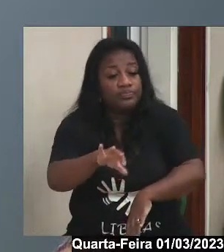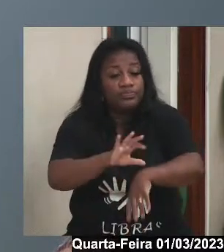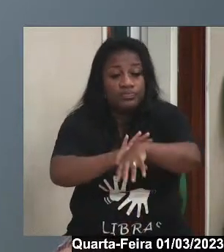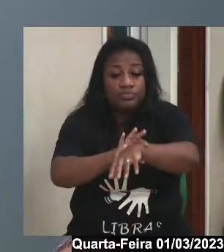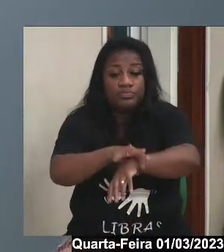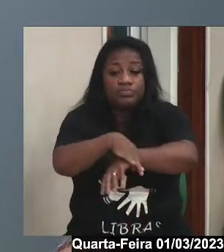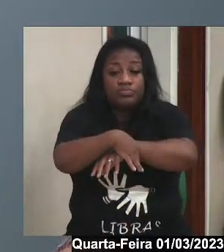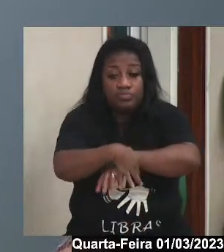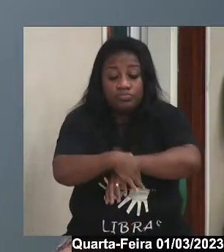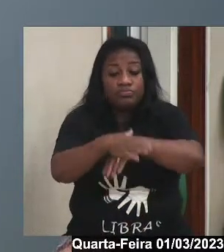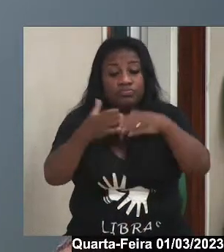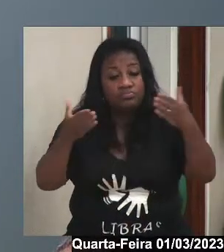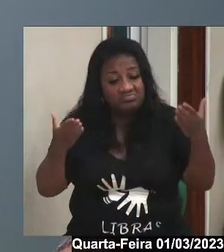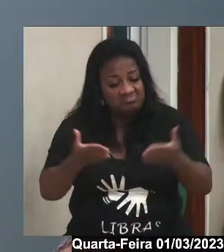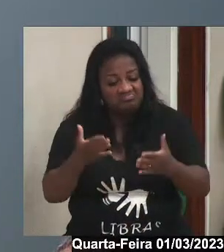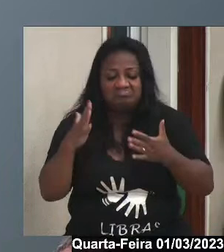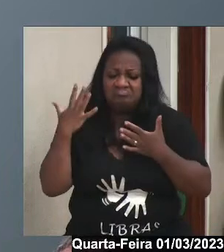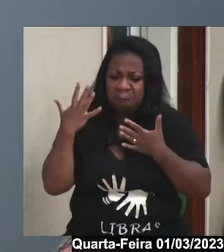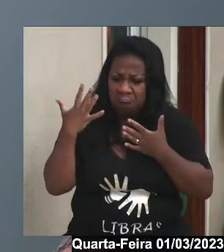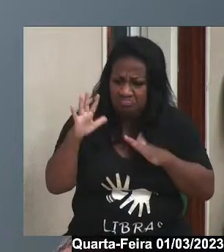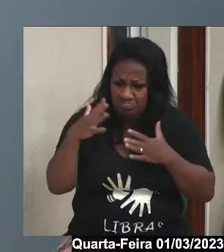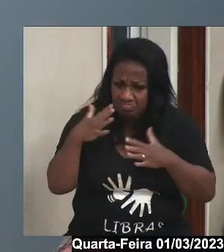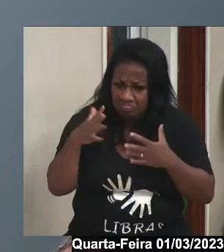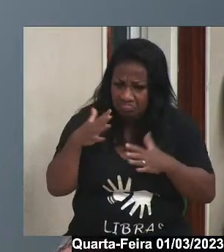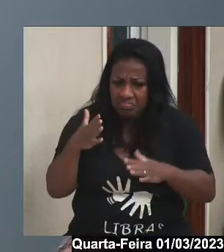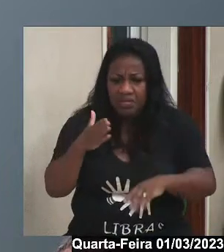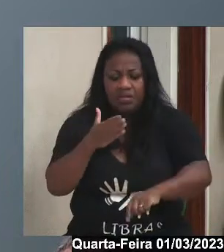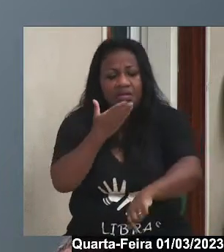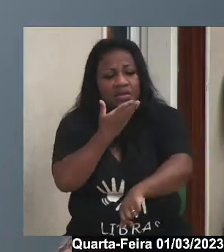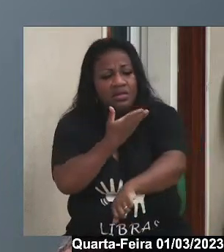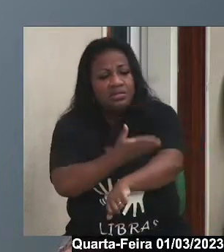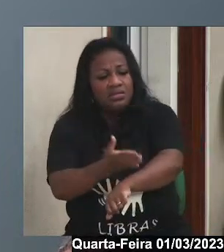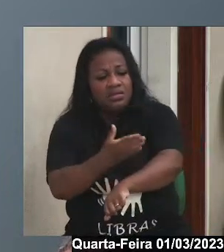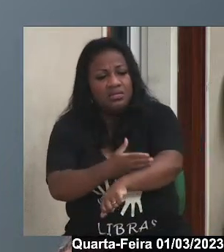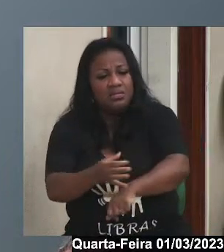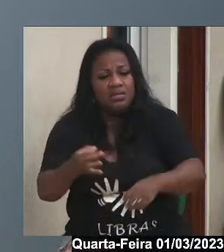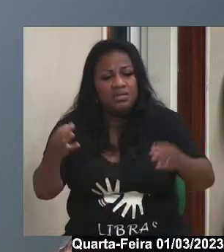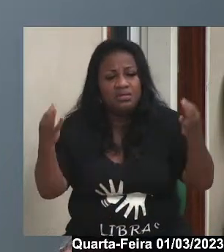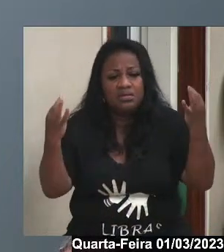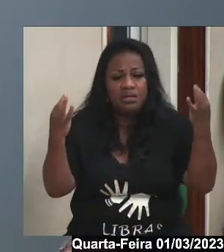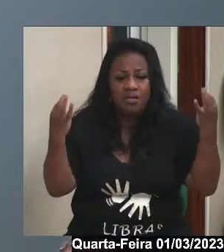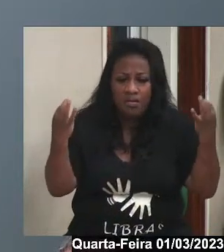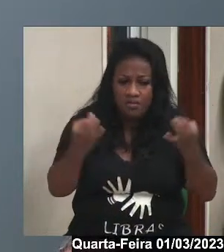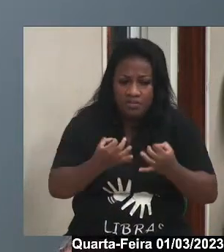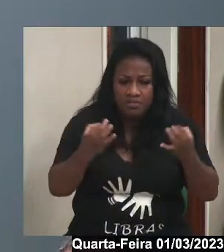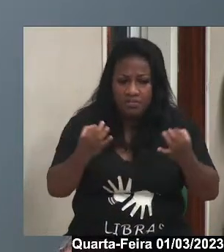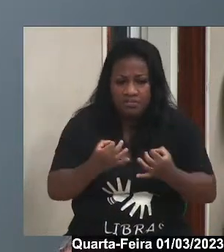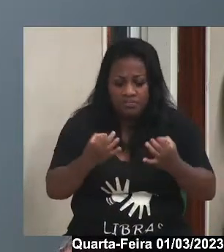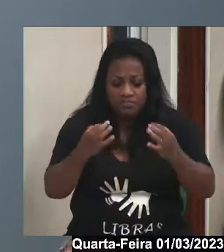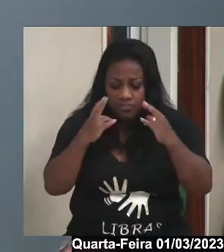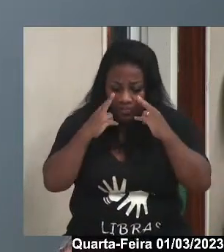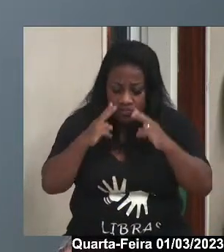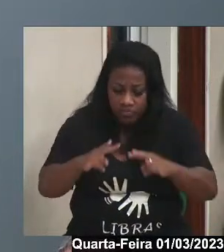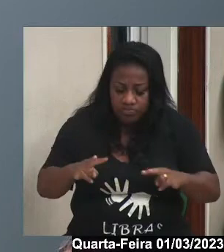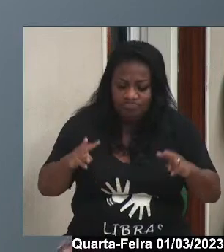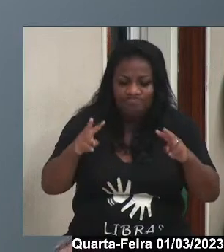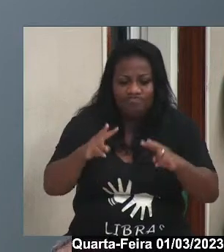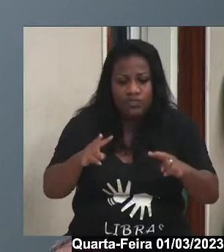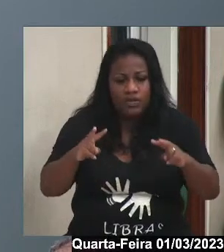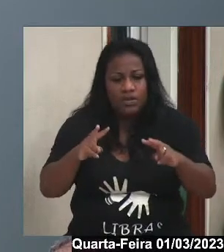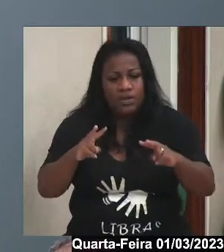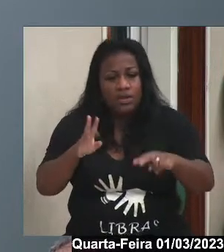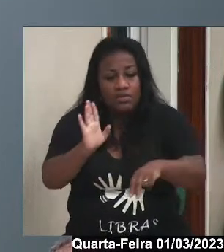o treinamento específico que a nossa guarda tem. Nós podemos ver em diversas páginas,